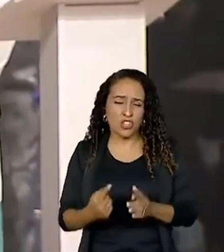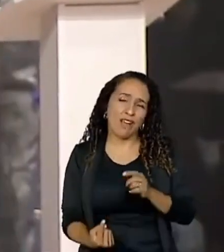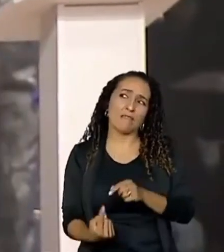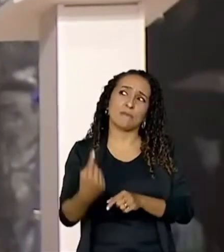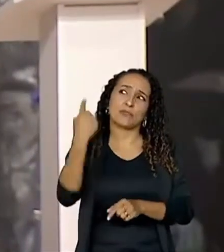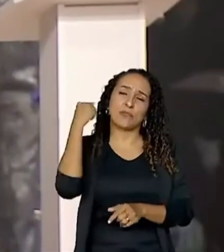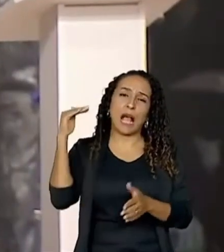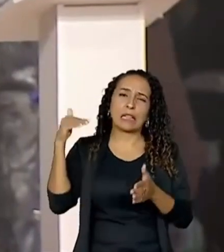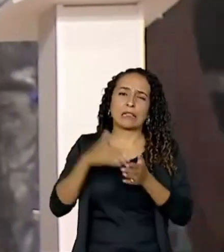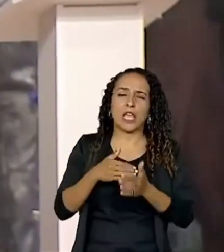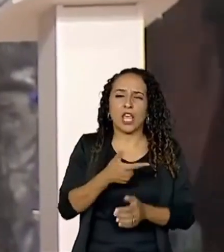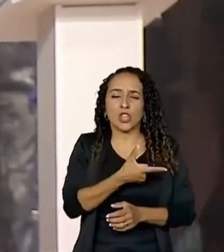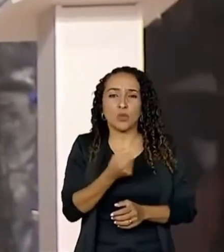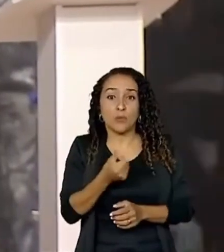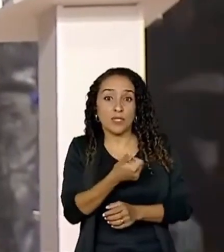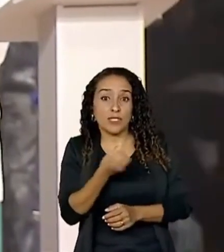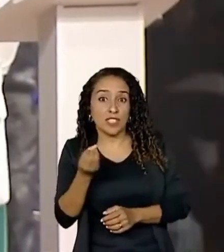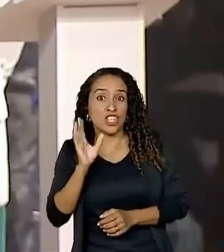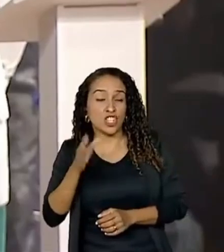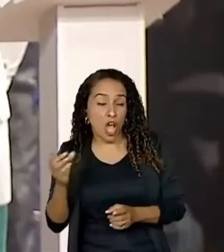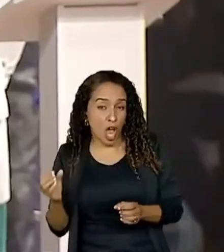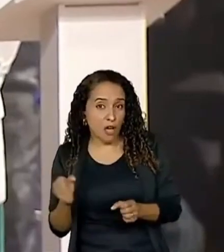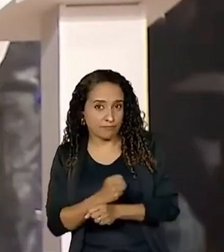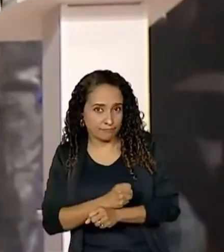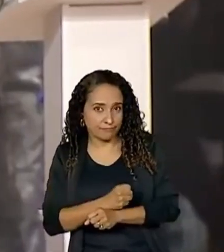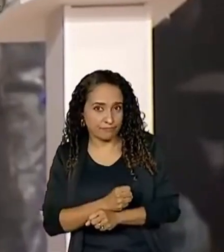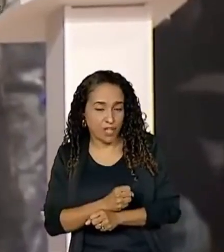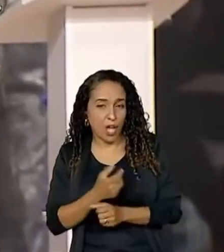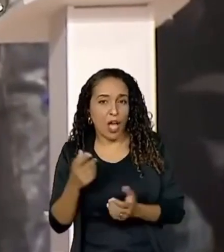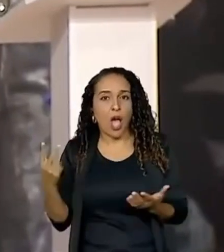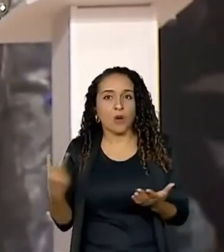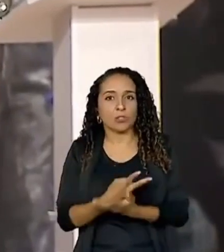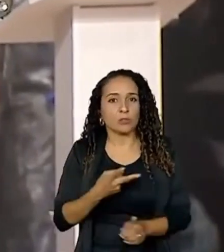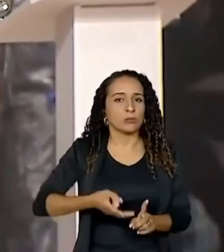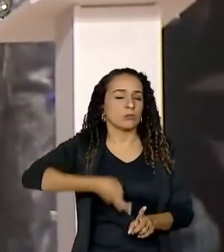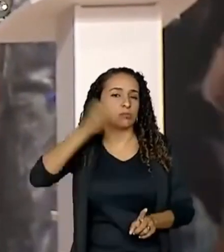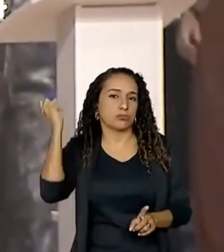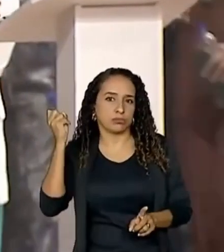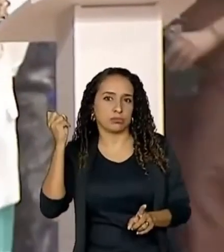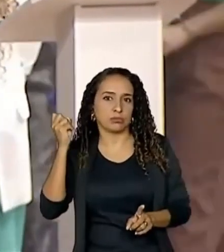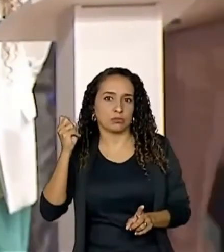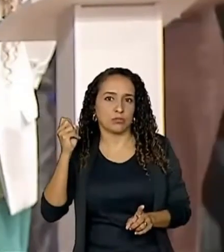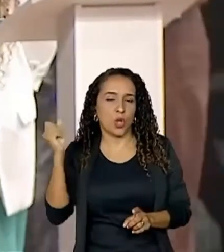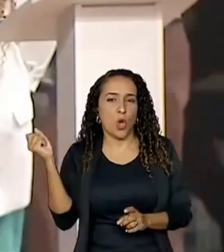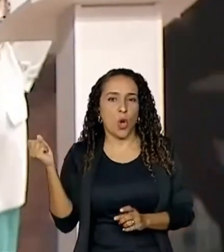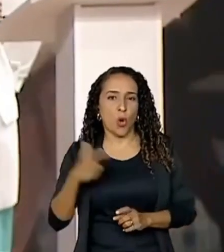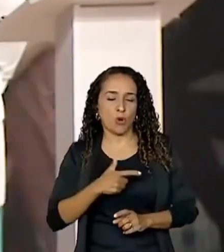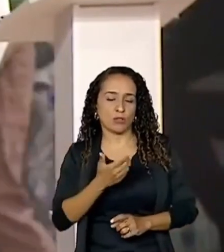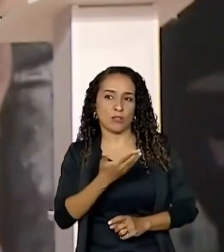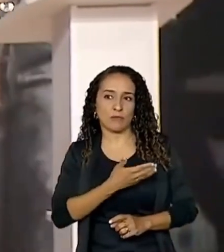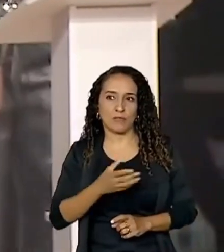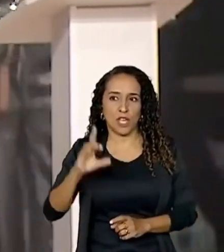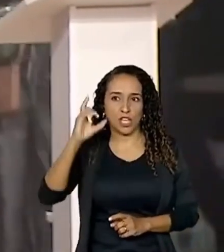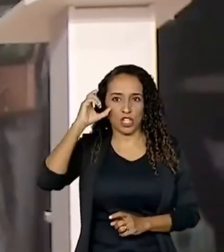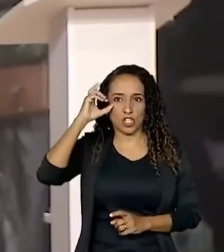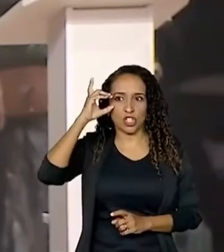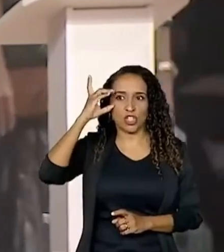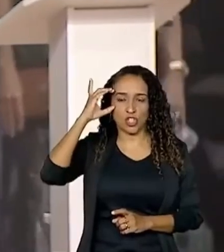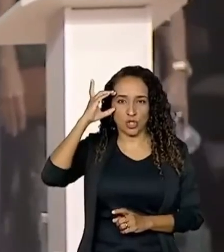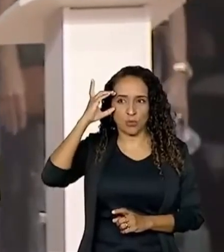até 2016, quando veio o golpe contra a nossa querida companheira presidenta Dilma,